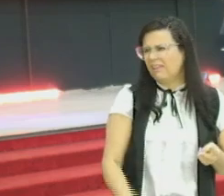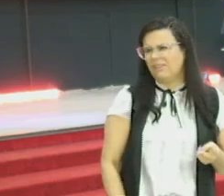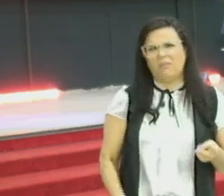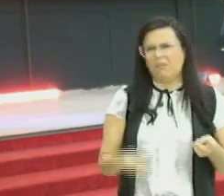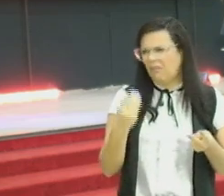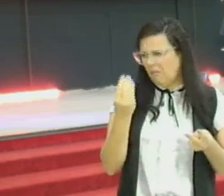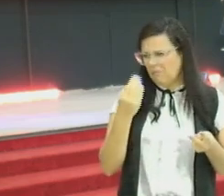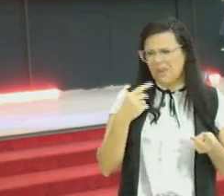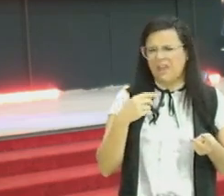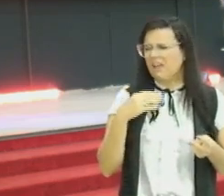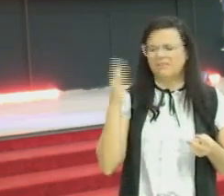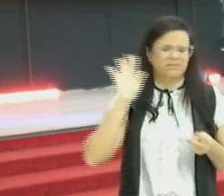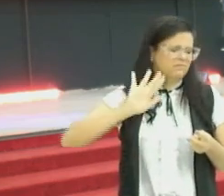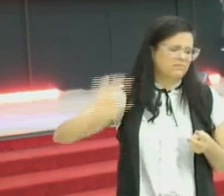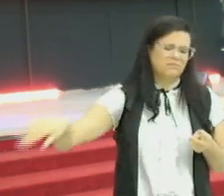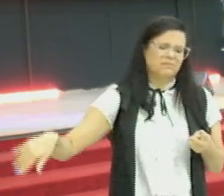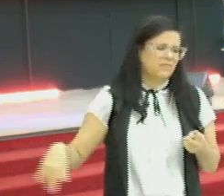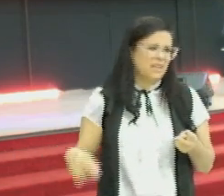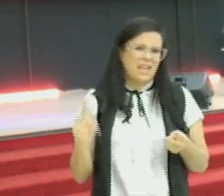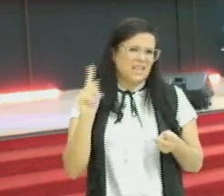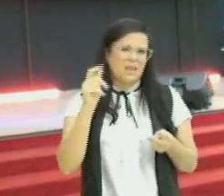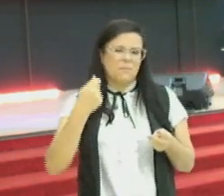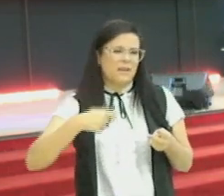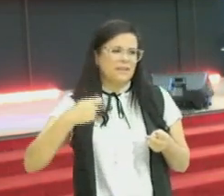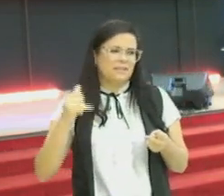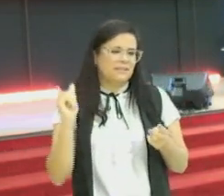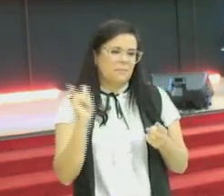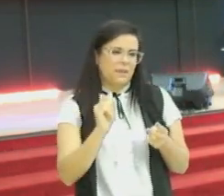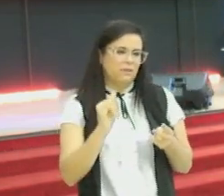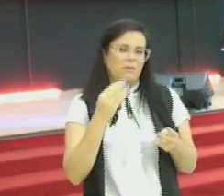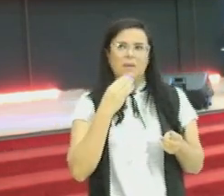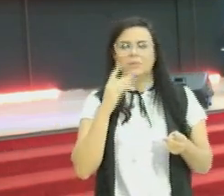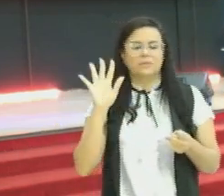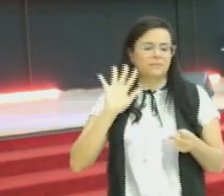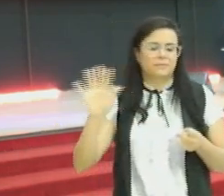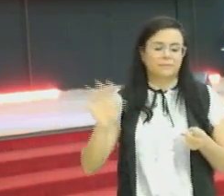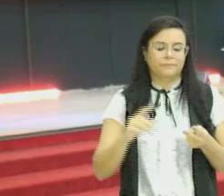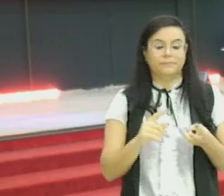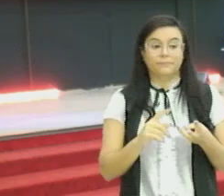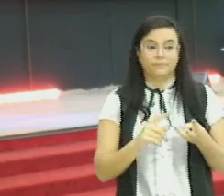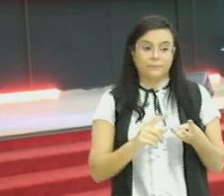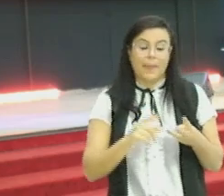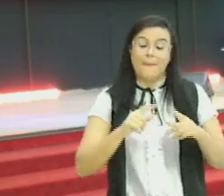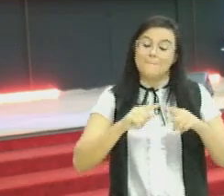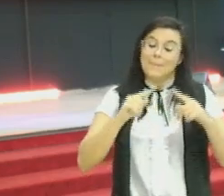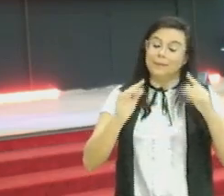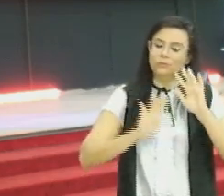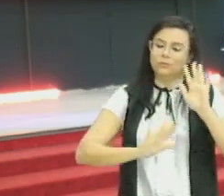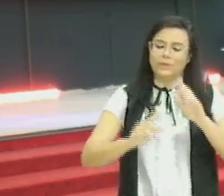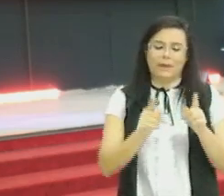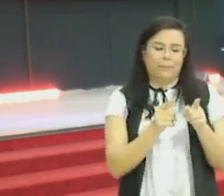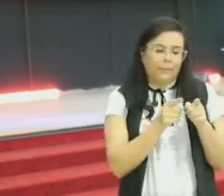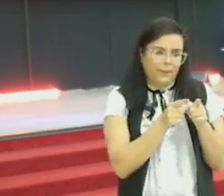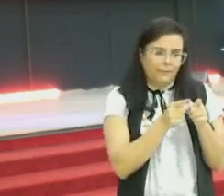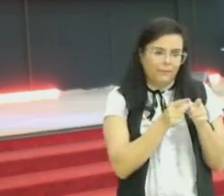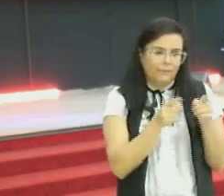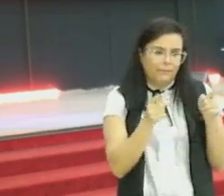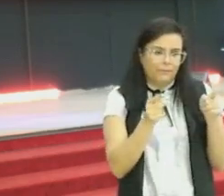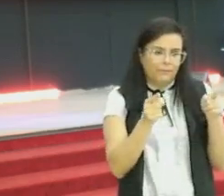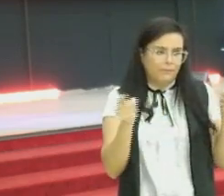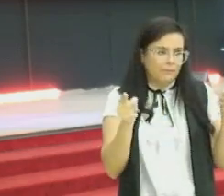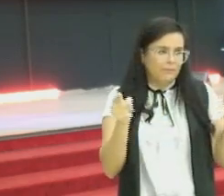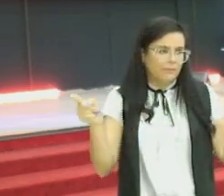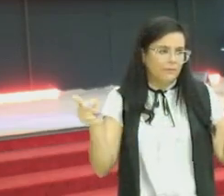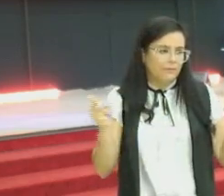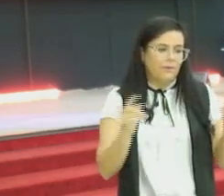deixa para lá, foi uma coisa pequena. Os grandes problemas começam com os pequenos problemas